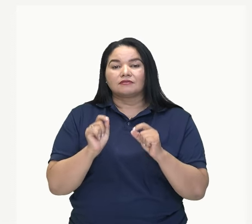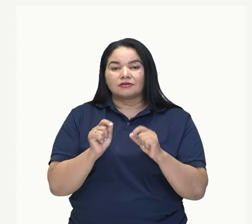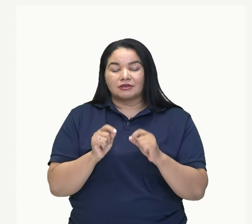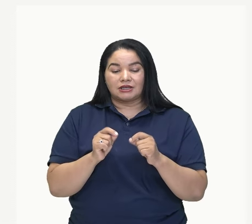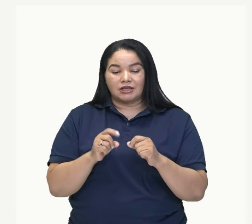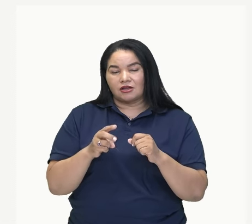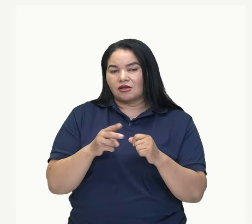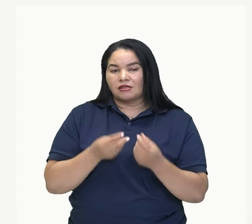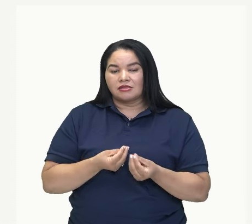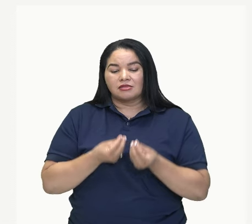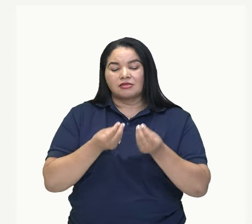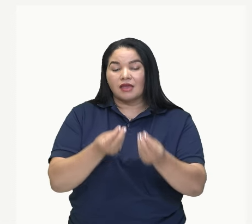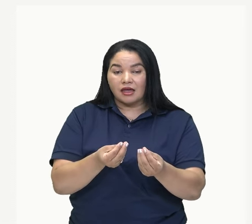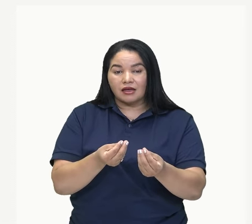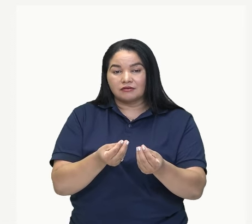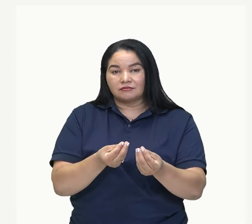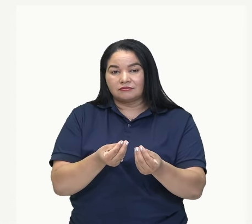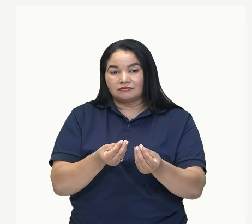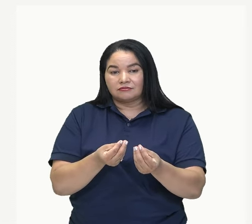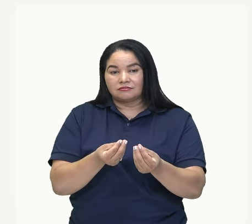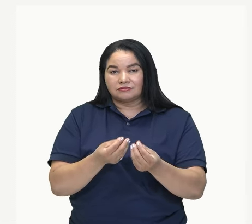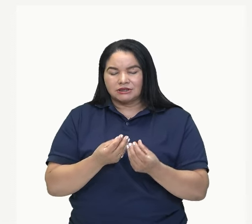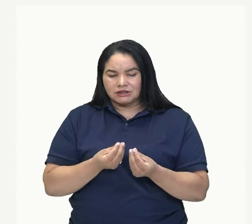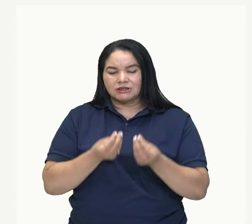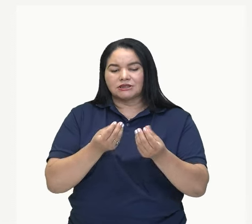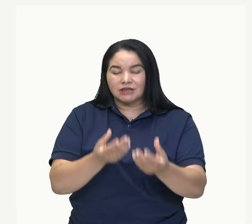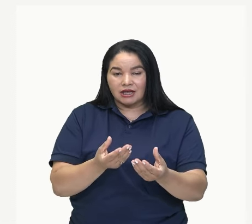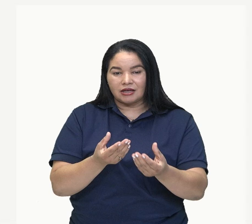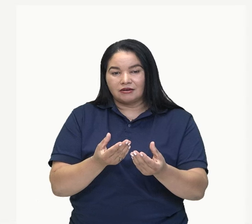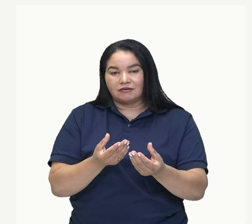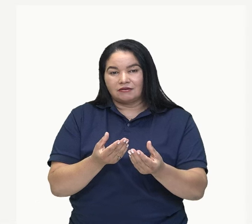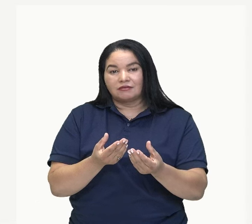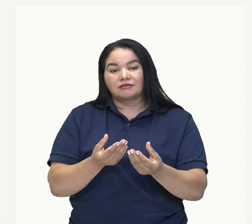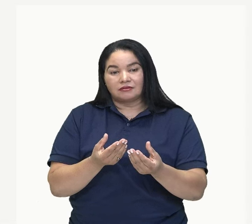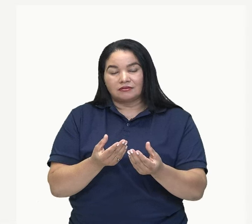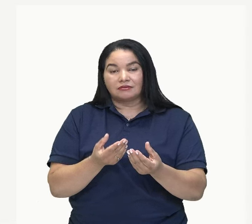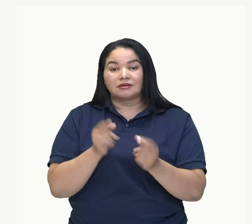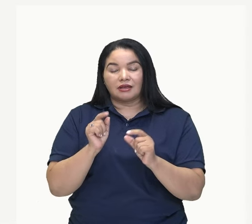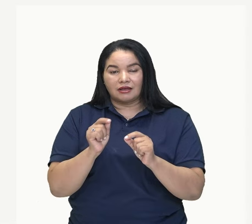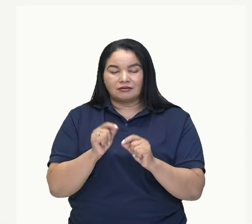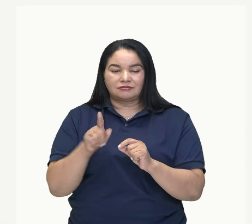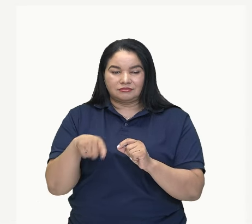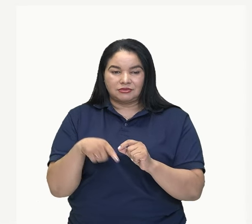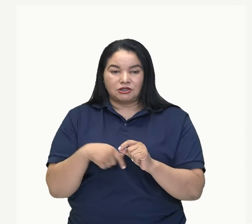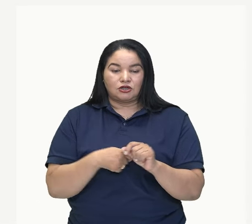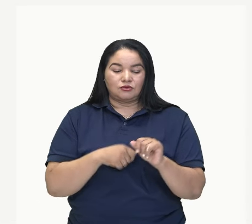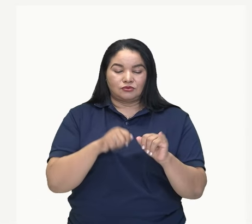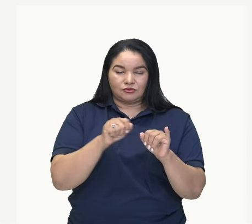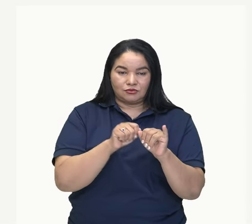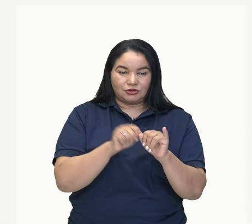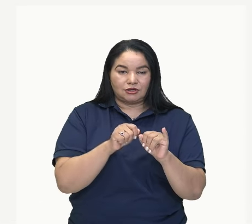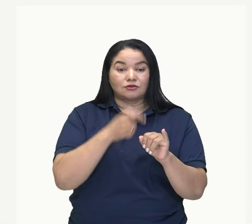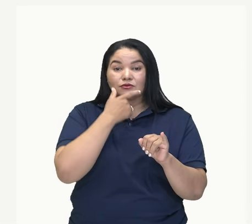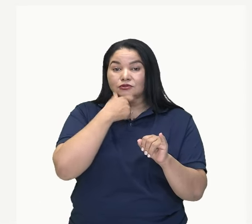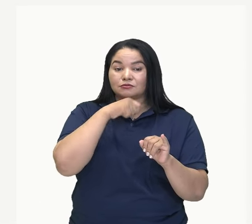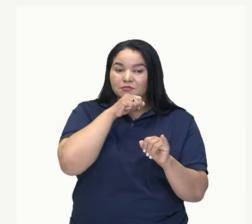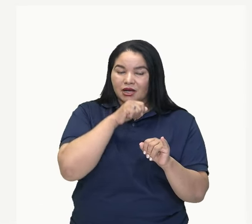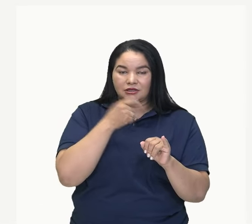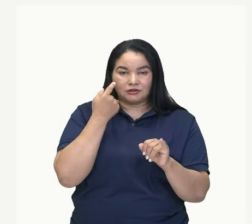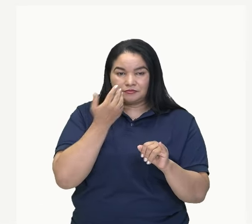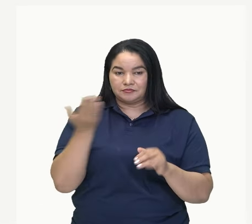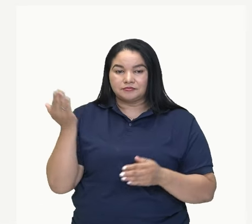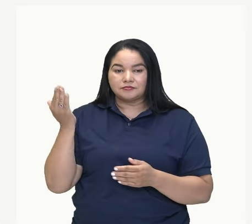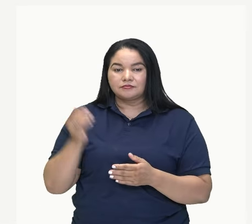nessa situação, a bicicleta? Ora, os pais. Então, eis aí o meu sujeito. E todo